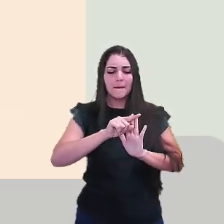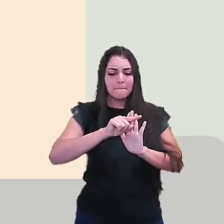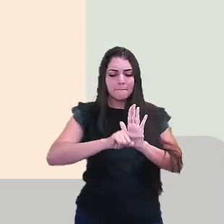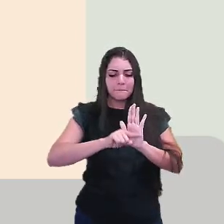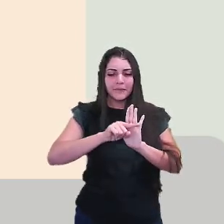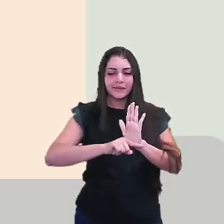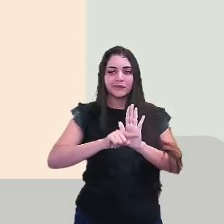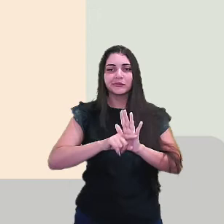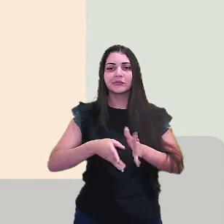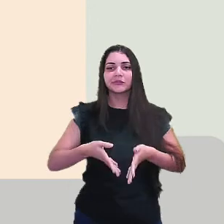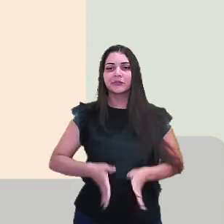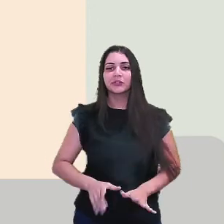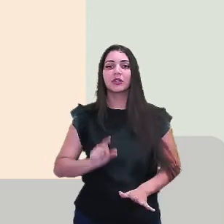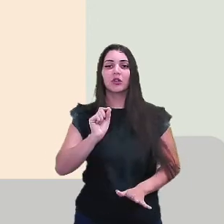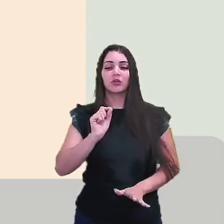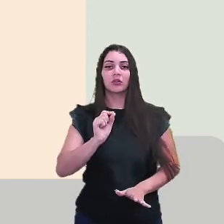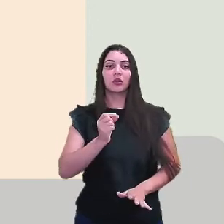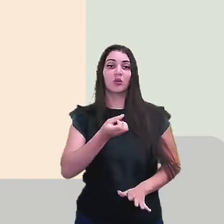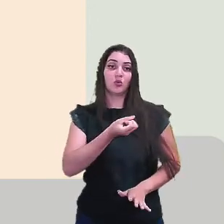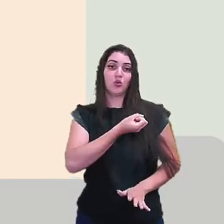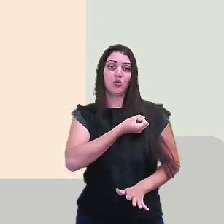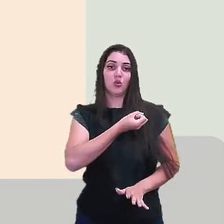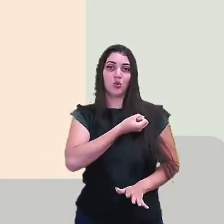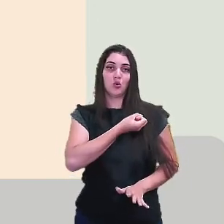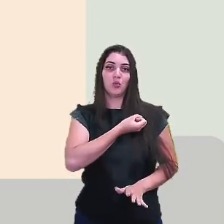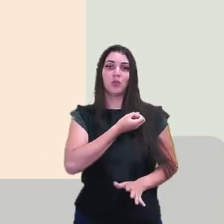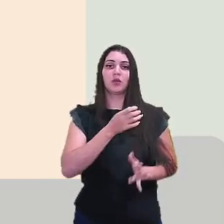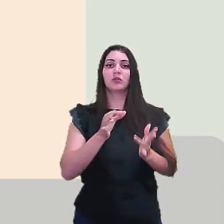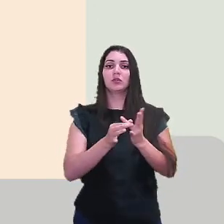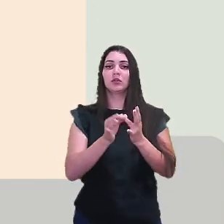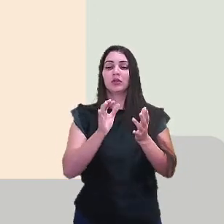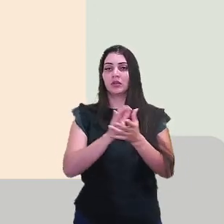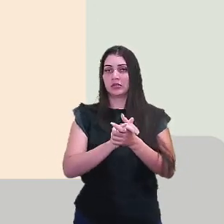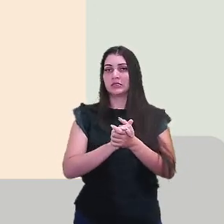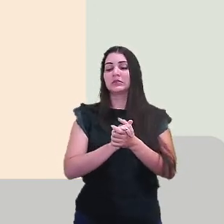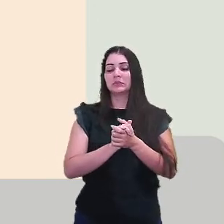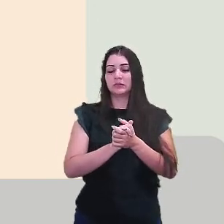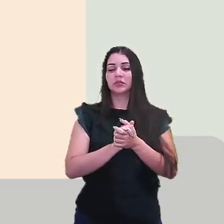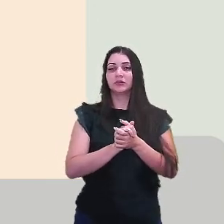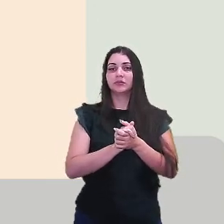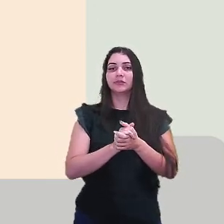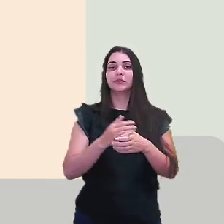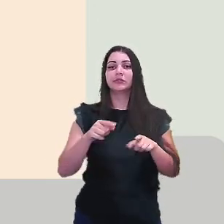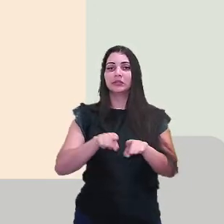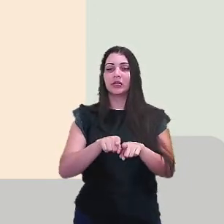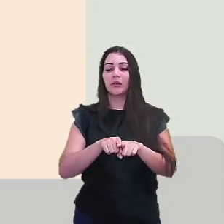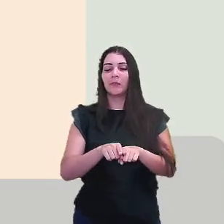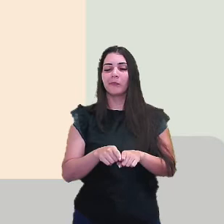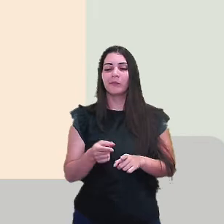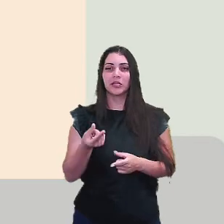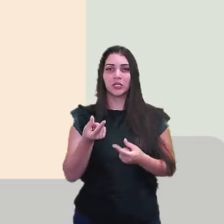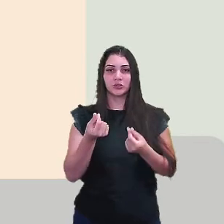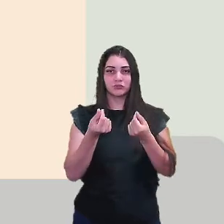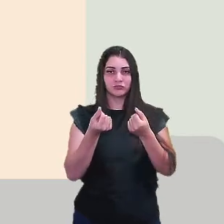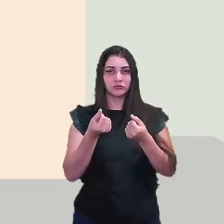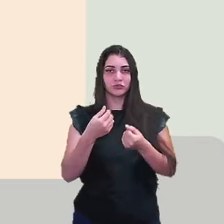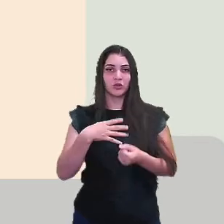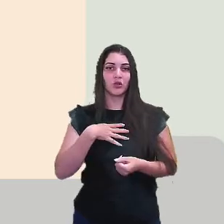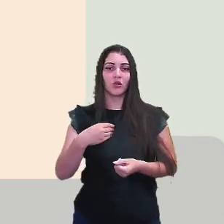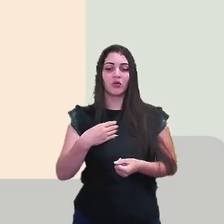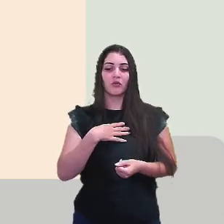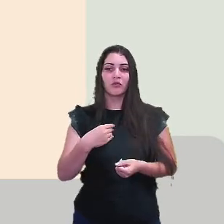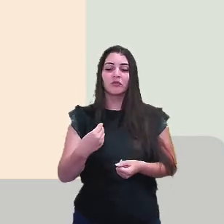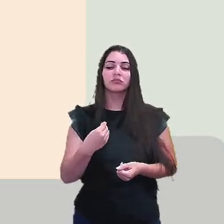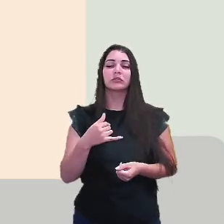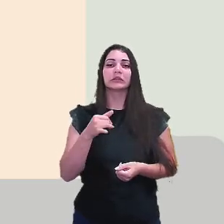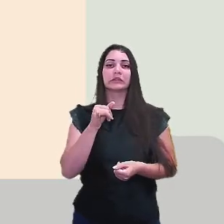isso? Queda no número de casamentos precoce, alto custos com os filhos, ingresso da mulher